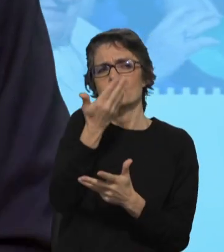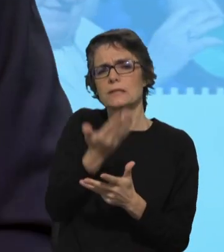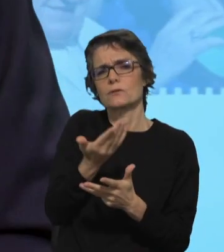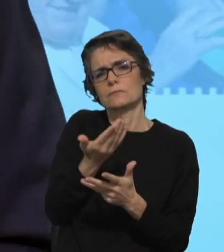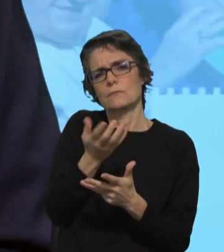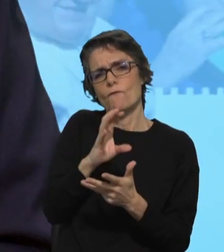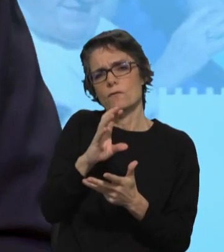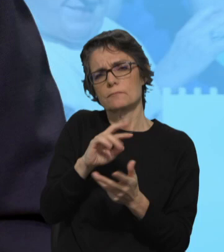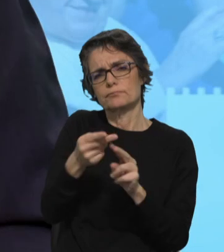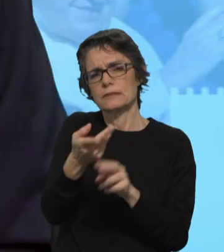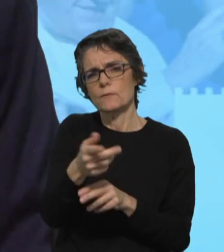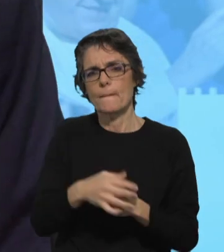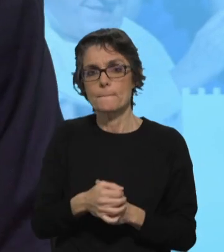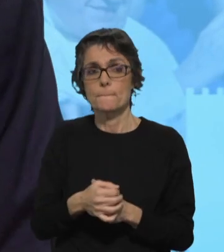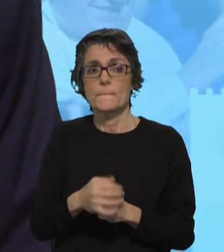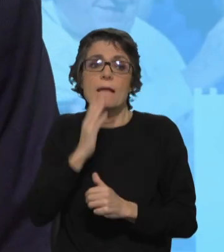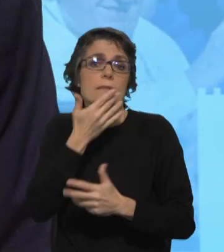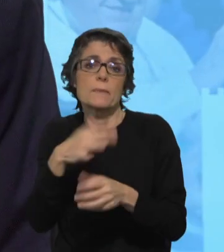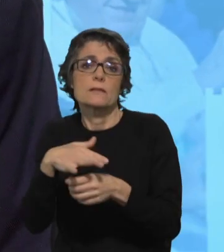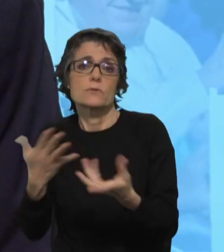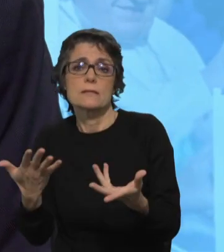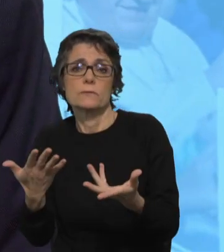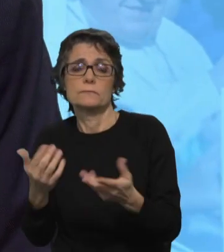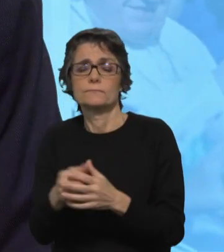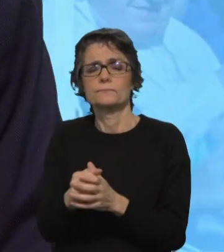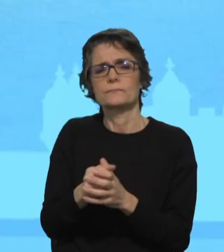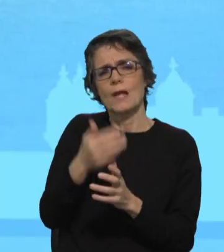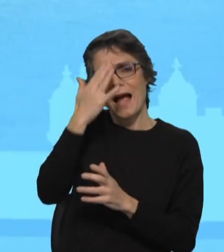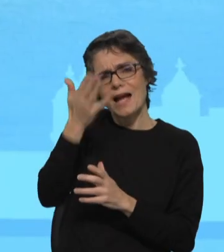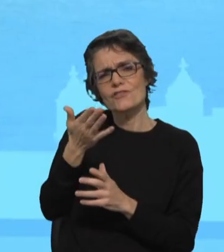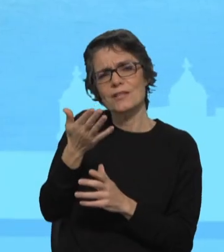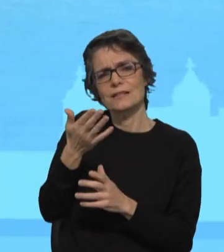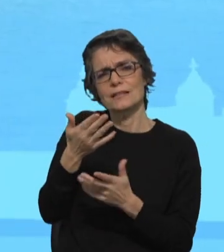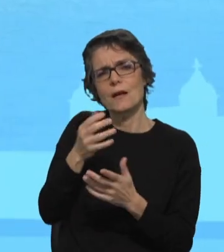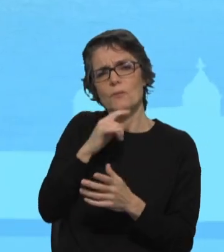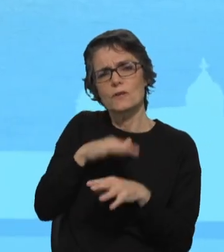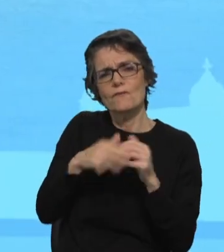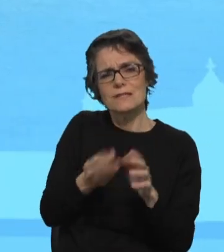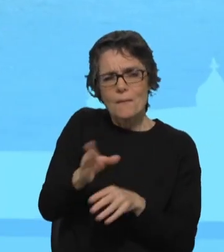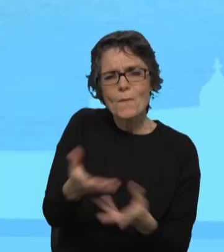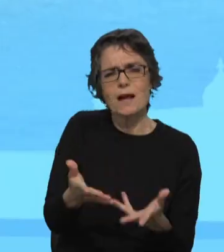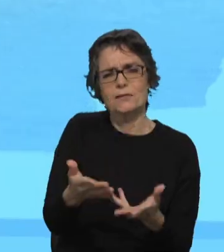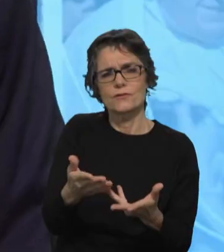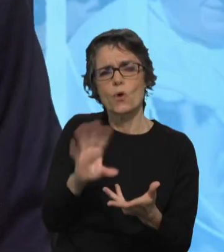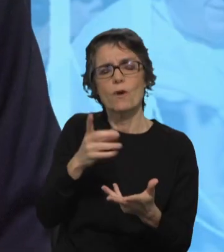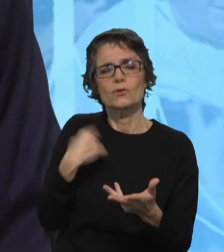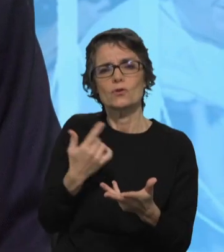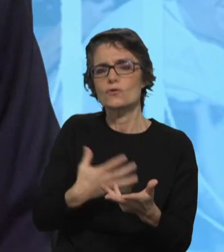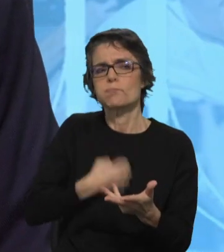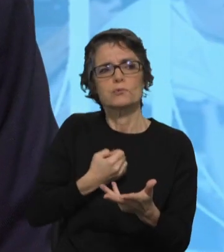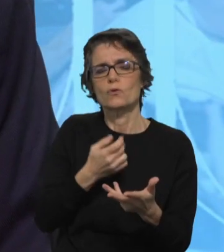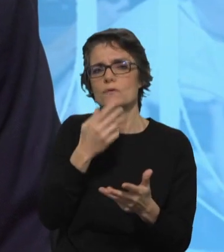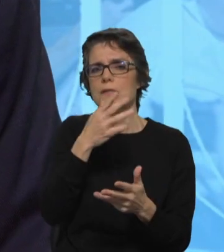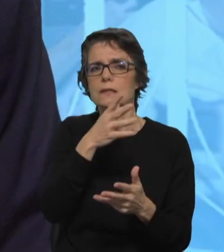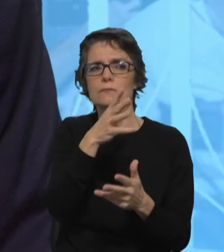Em alguns casos sim, noutros não. Mas ficamos aquém daqueles a quem poderíamos chamar quando não somos capazes de traduzir essa mensagem. Mas eu